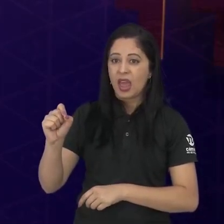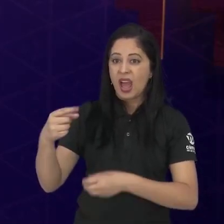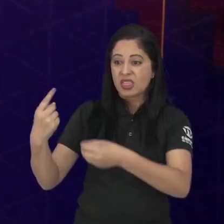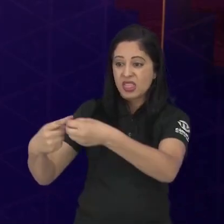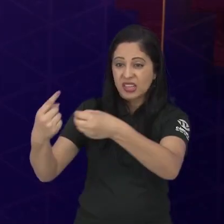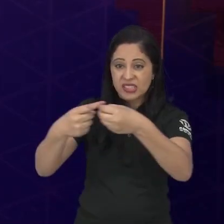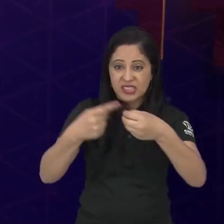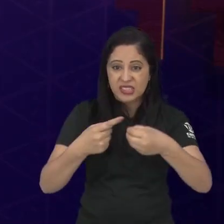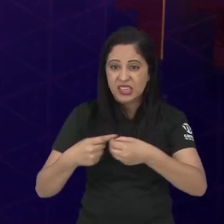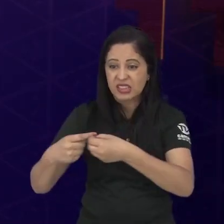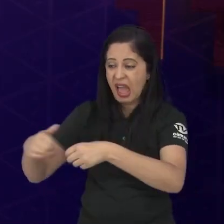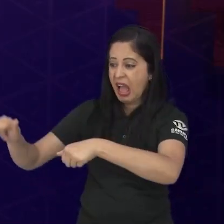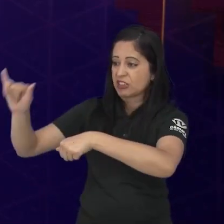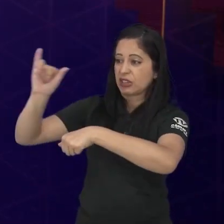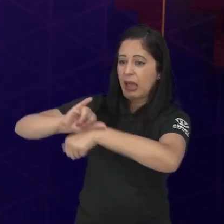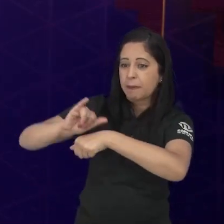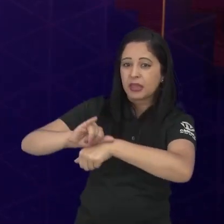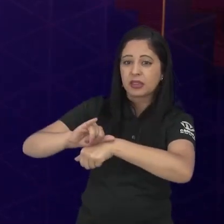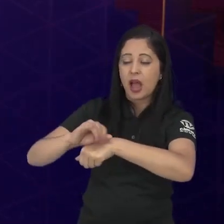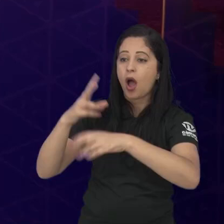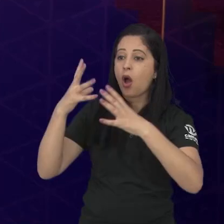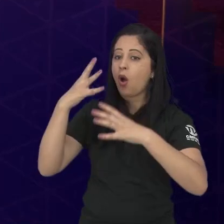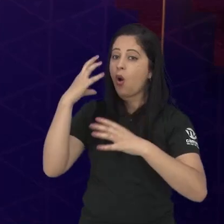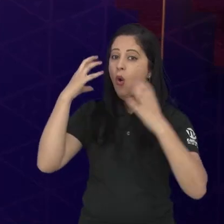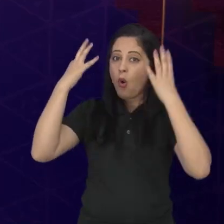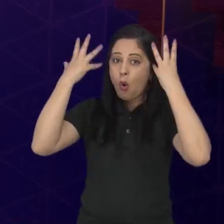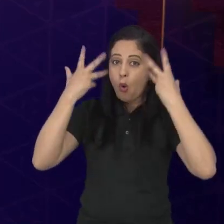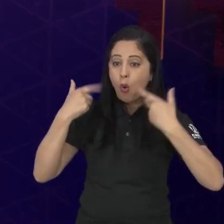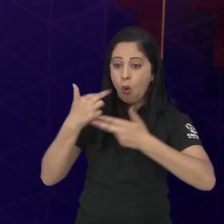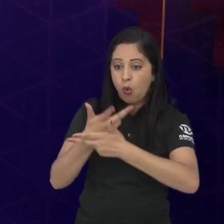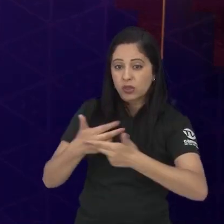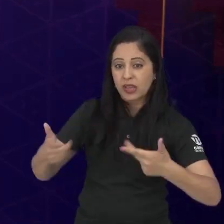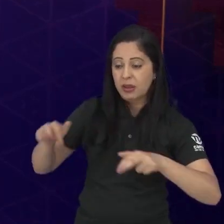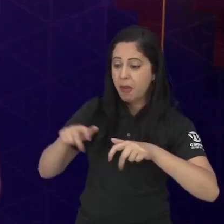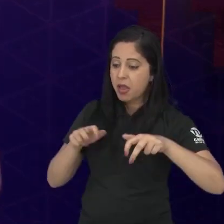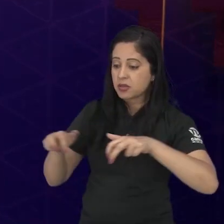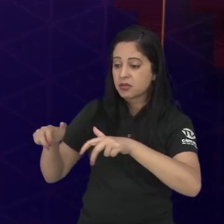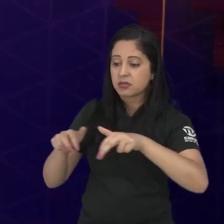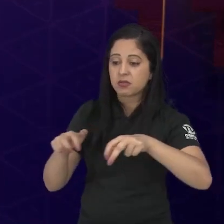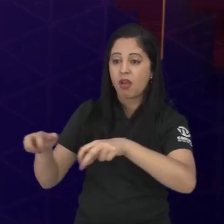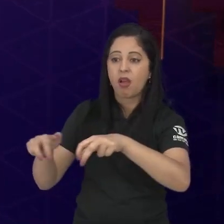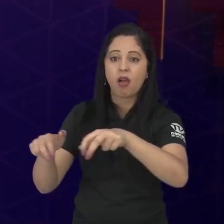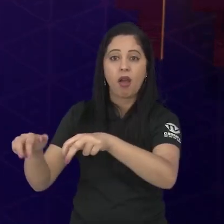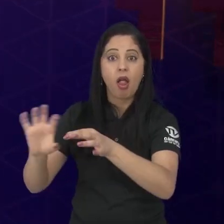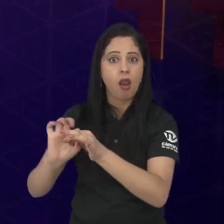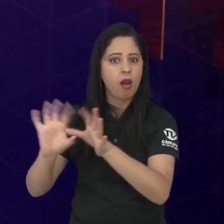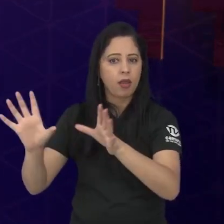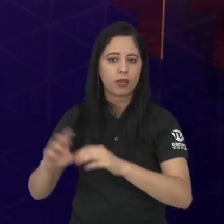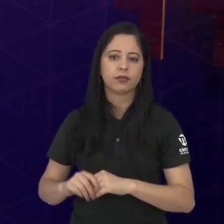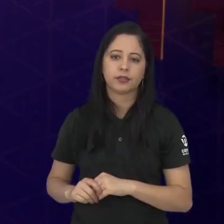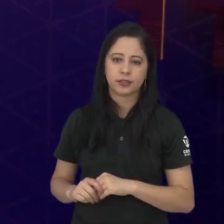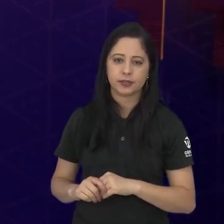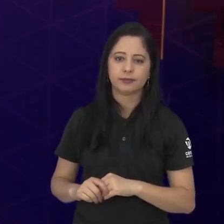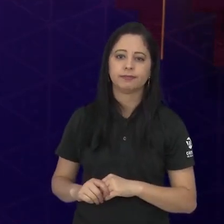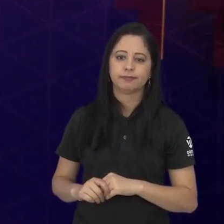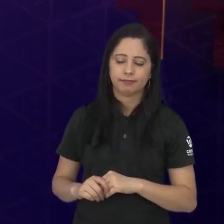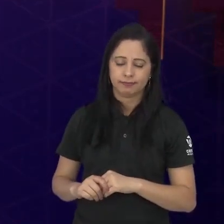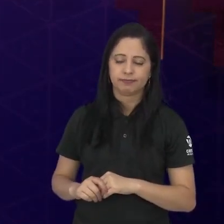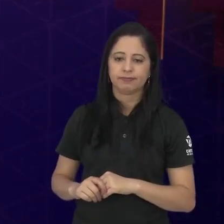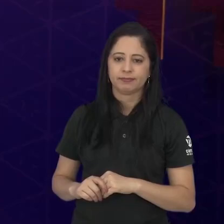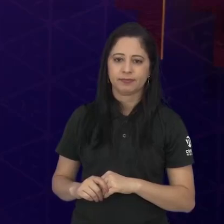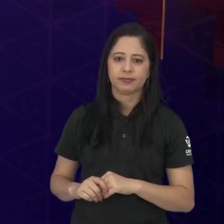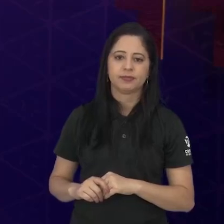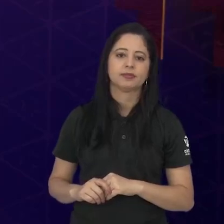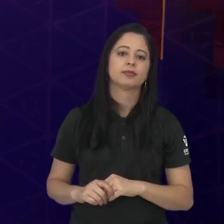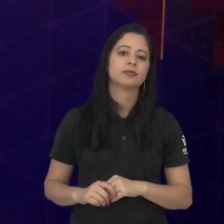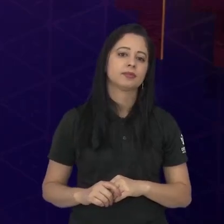em grandes centros e tudo mais, esses animais que geralmente não se aproximam, né, mas acabaram